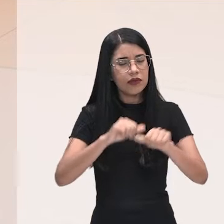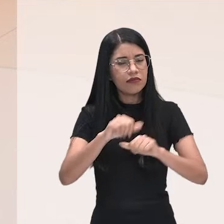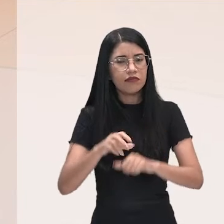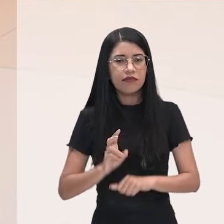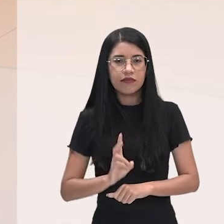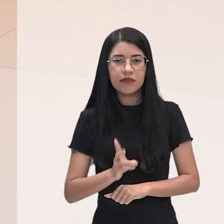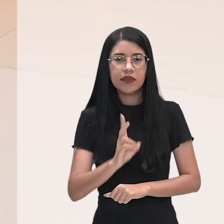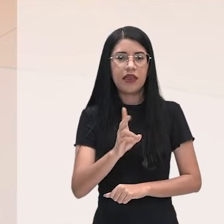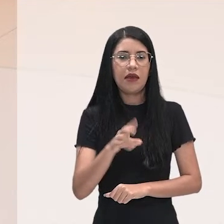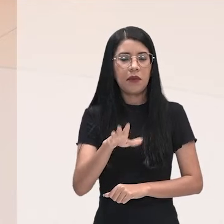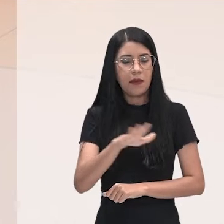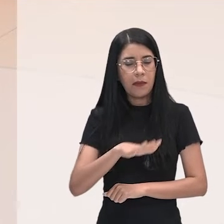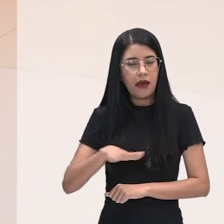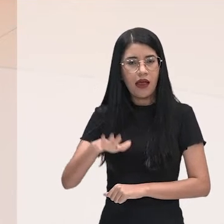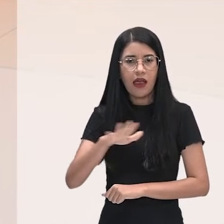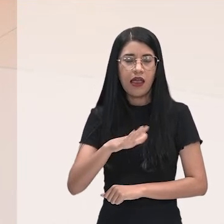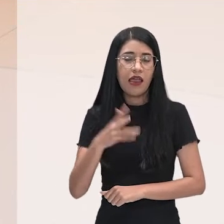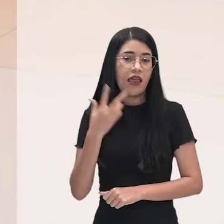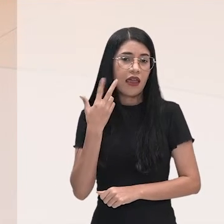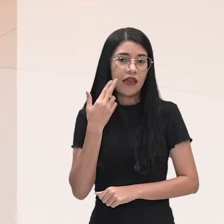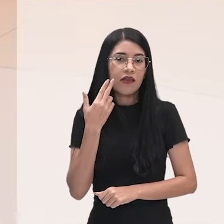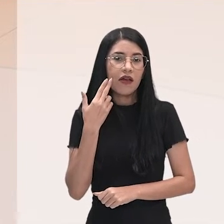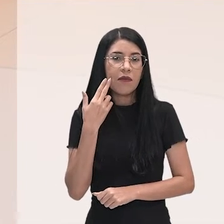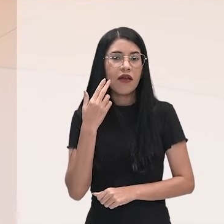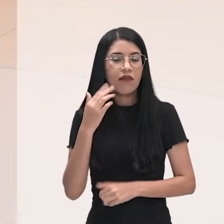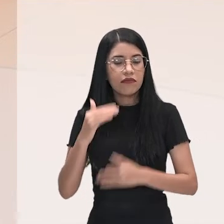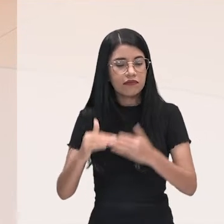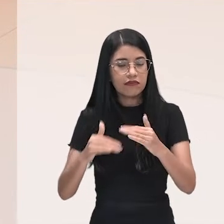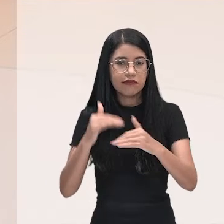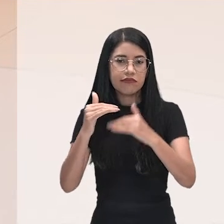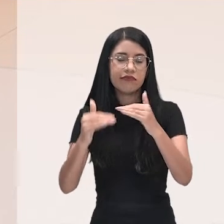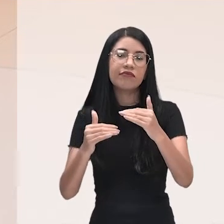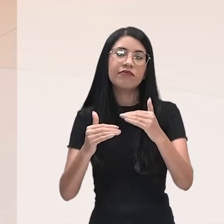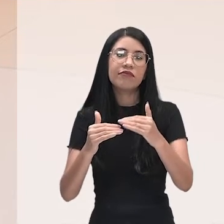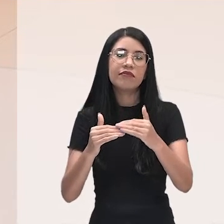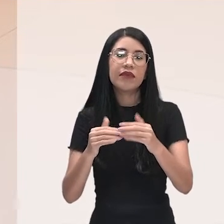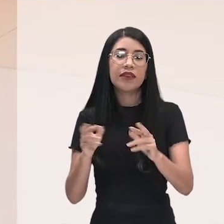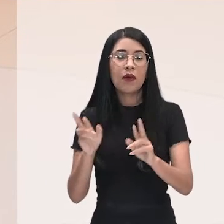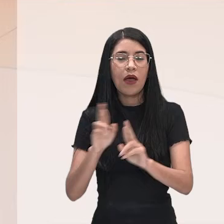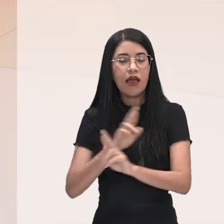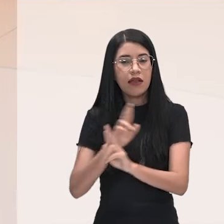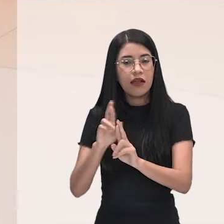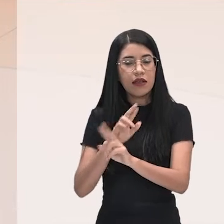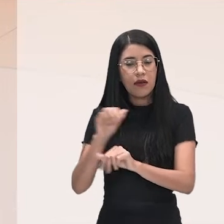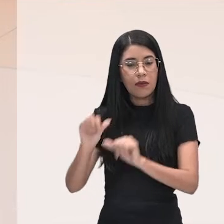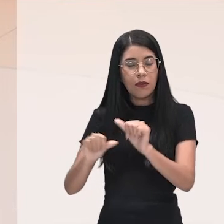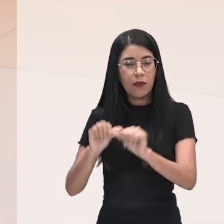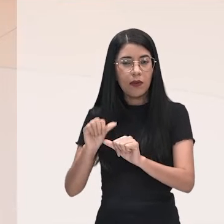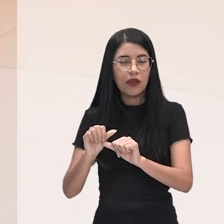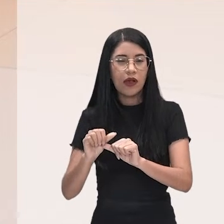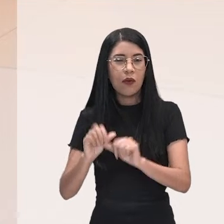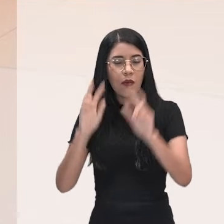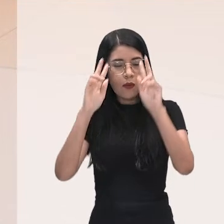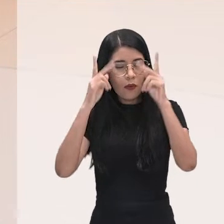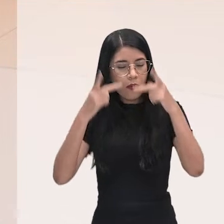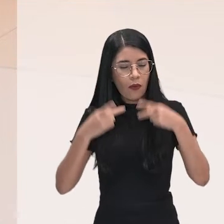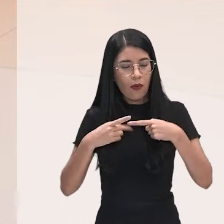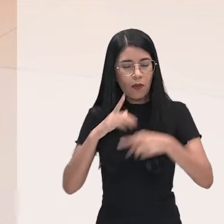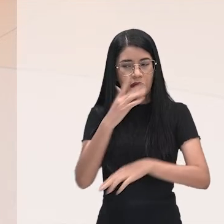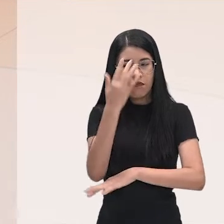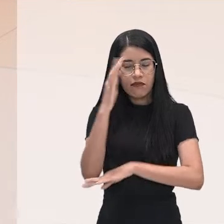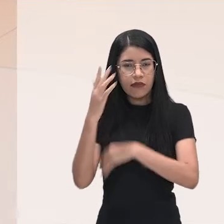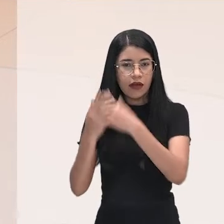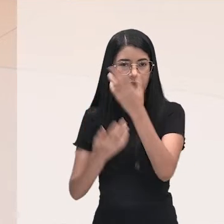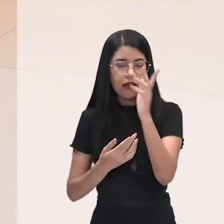apesar de hoje a gente achar que o urbano é mais importante e tudo mais, eu queria que vocês entendessem que durante muito tempo nós tivemos somente